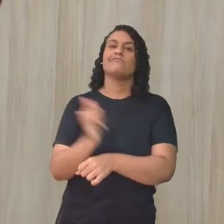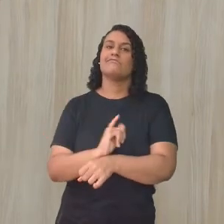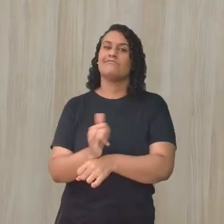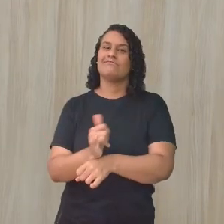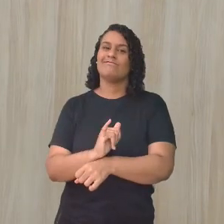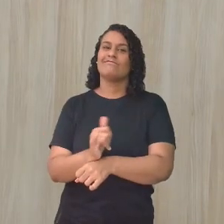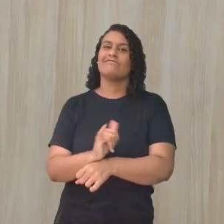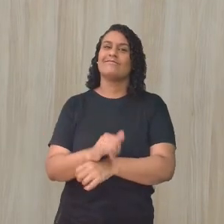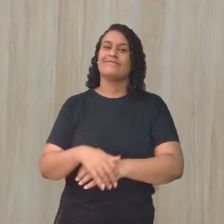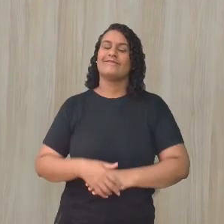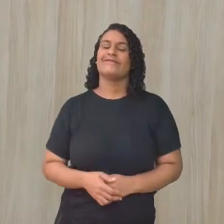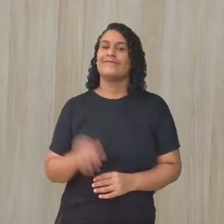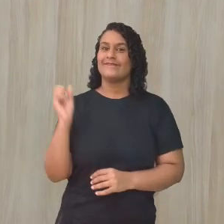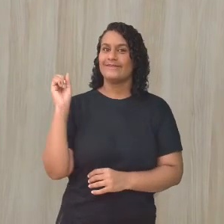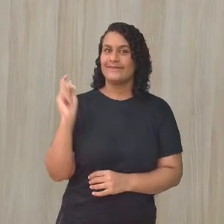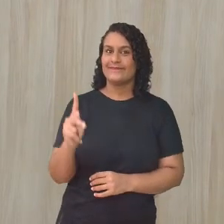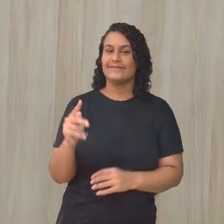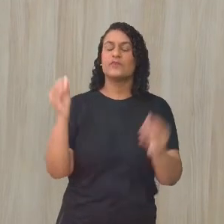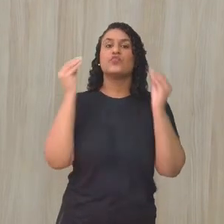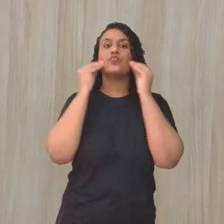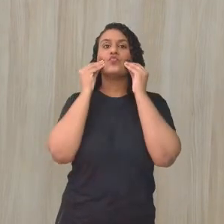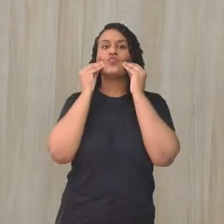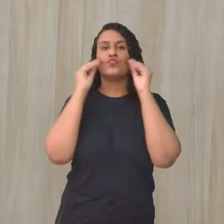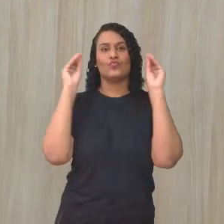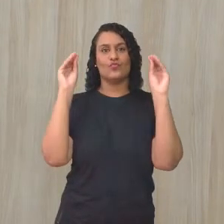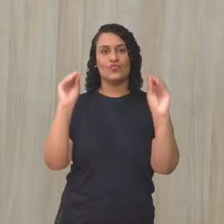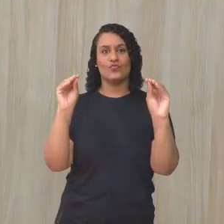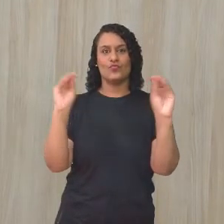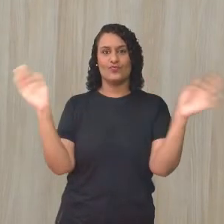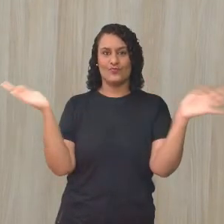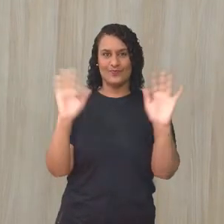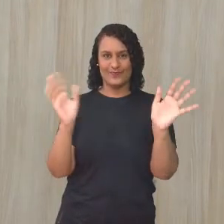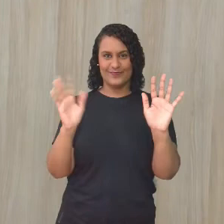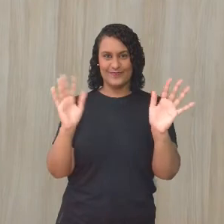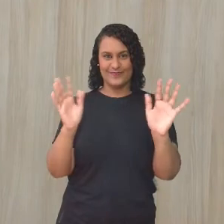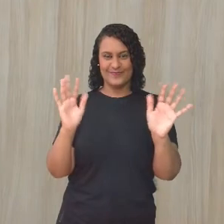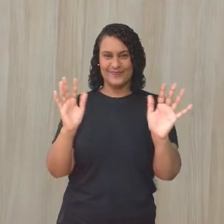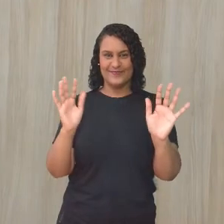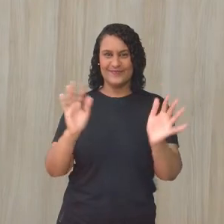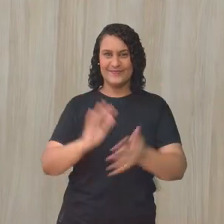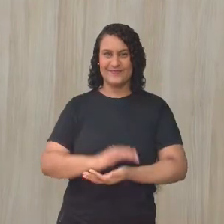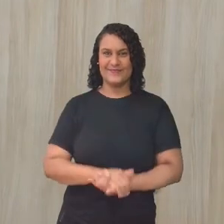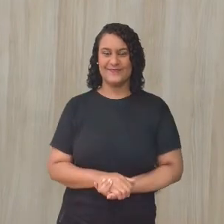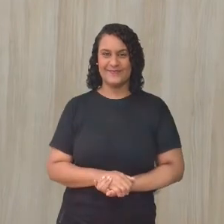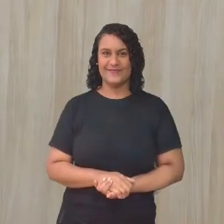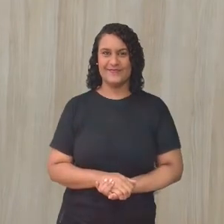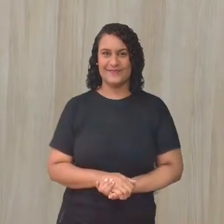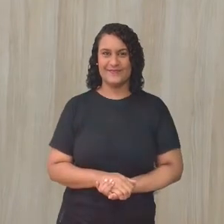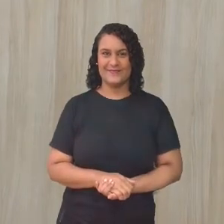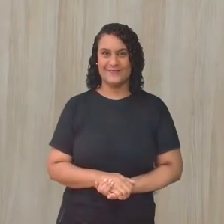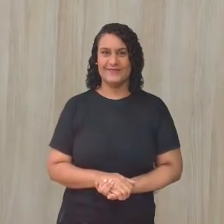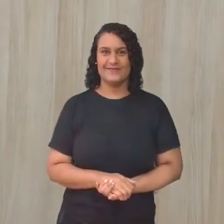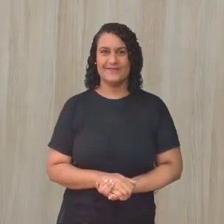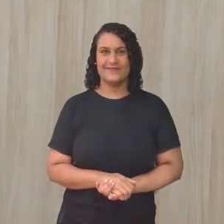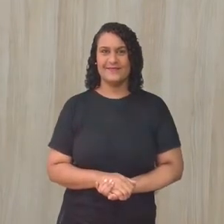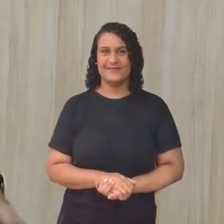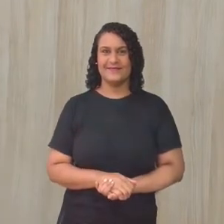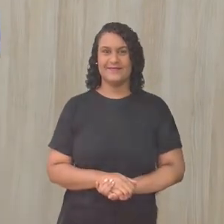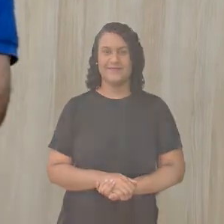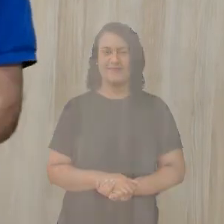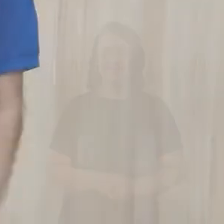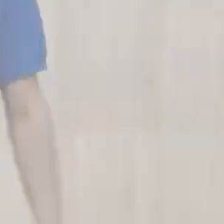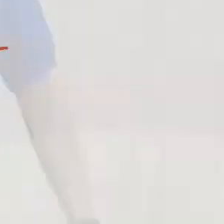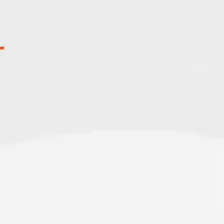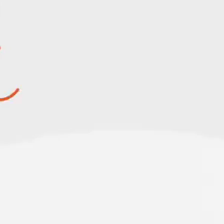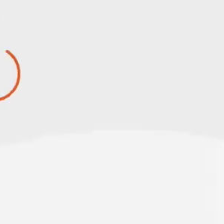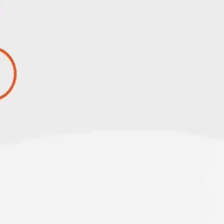se acertou ou não, tá bom? Cheiro para vocês e até as cenas do próximo capítulo. Tchau, valeu!